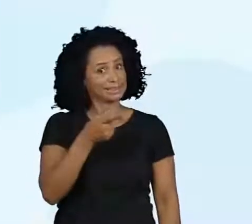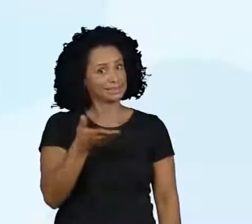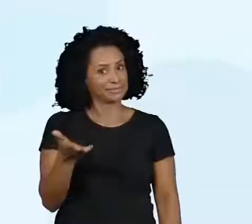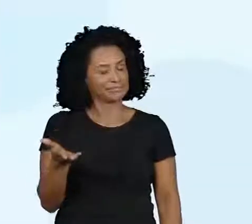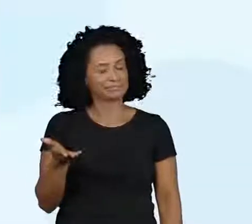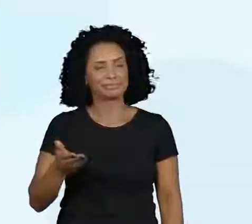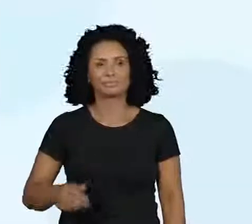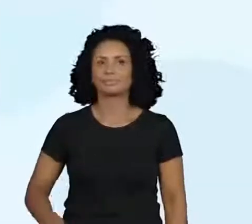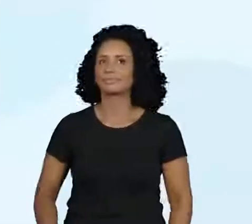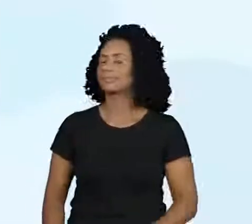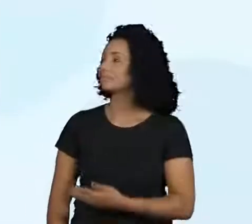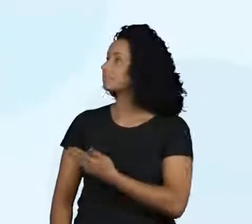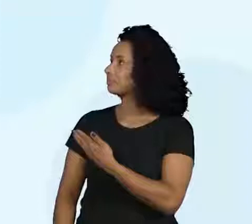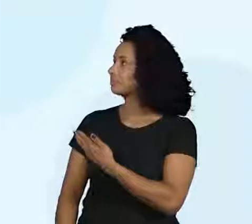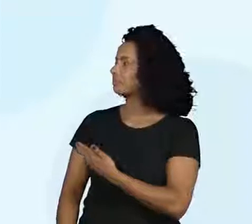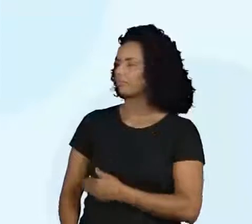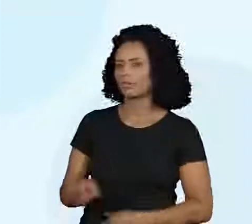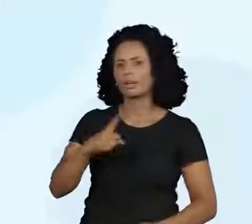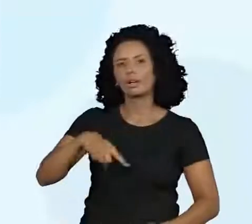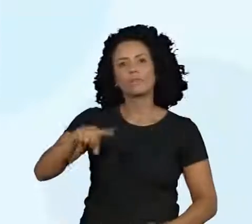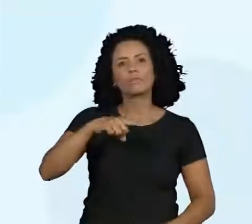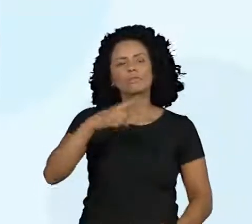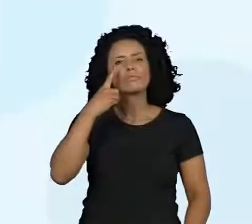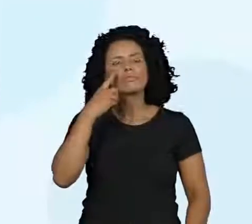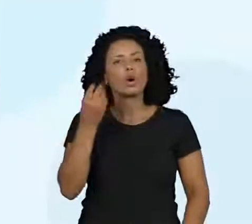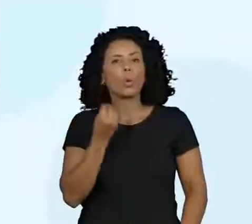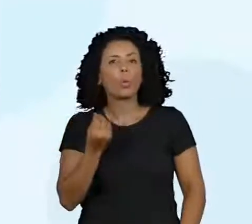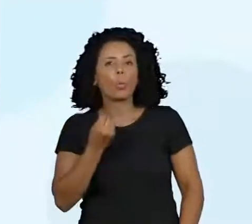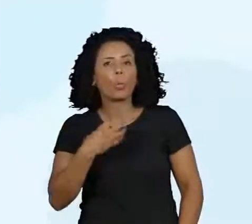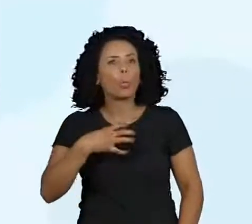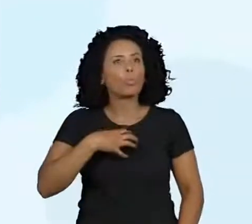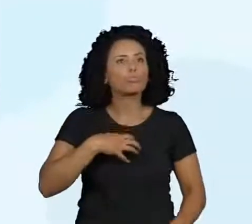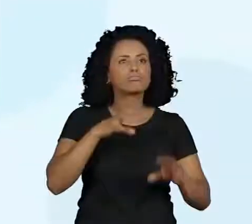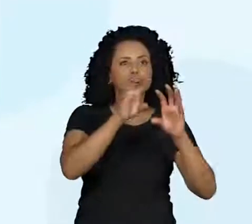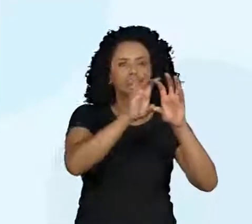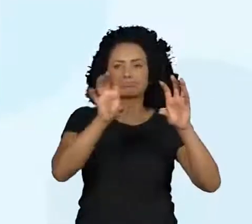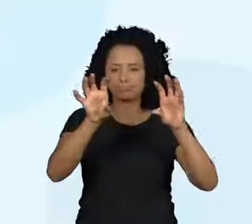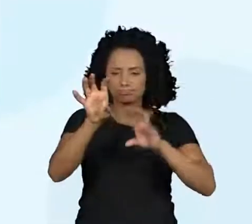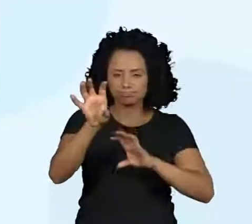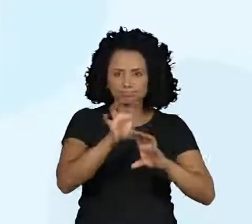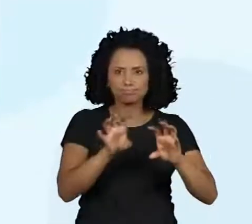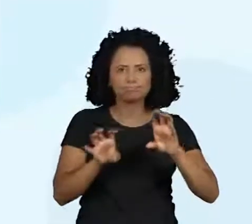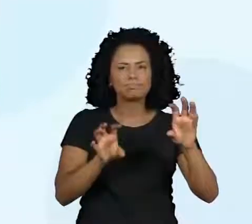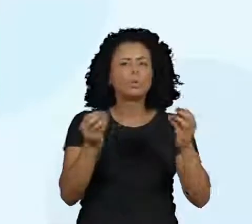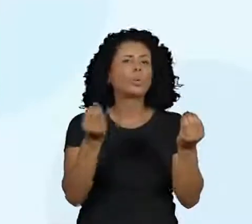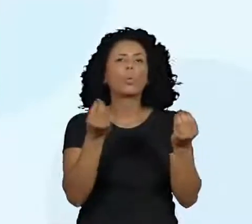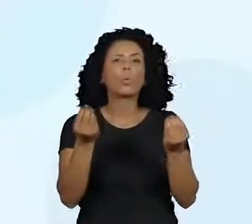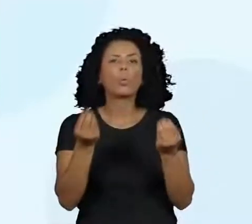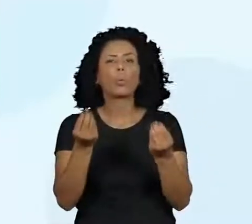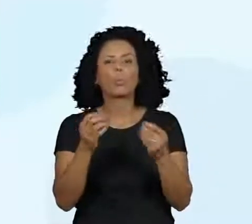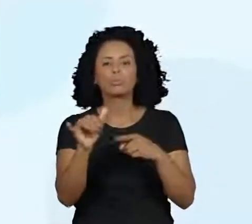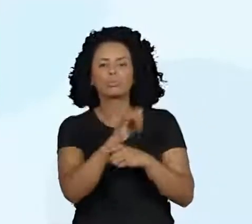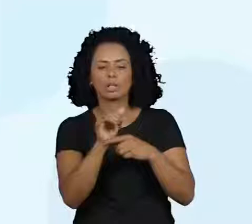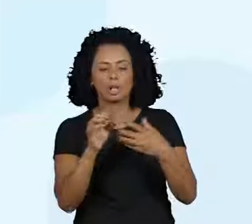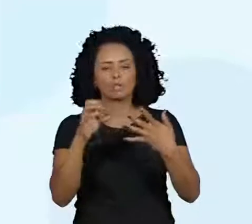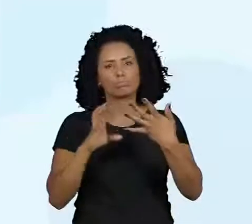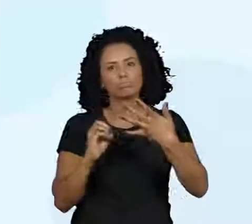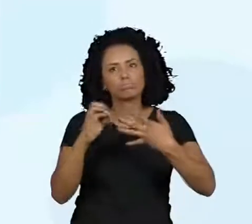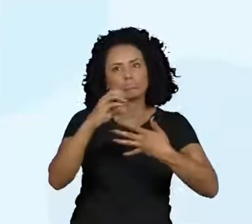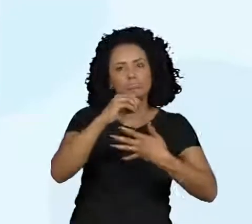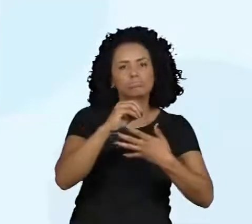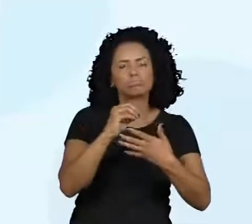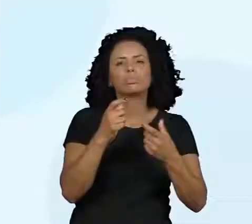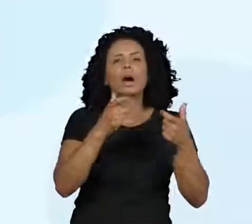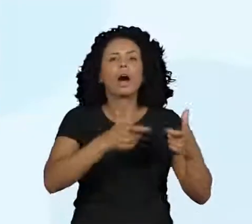aí definirem a ordem e a posição de cada organismo na cadeia alimentar. Então, a gente